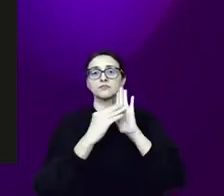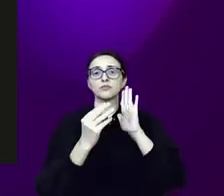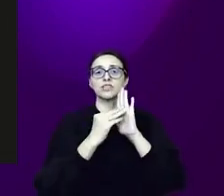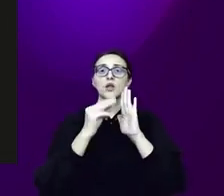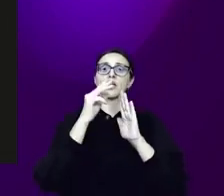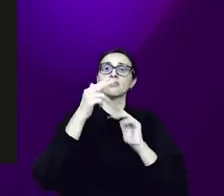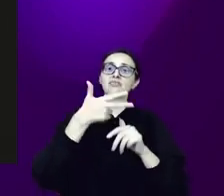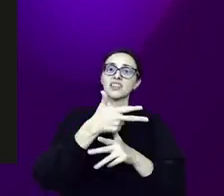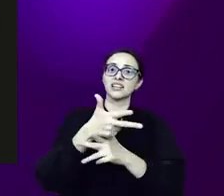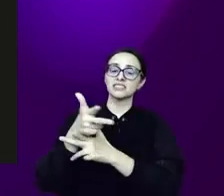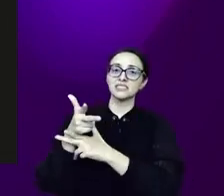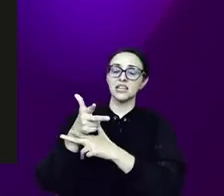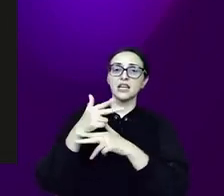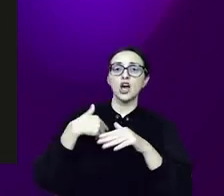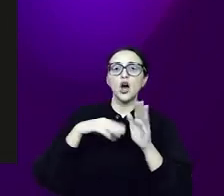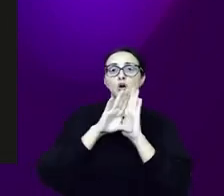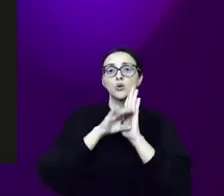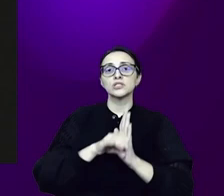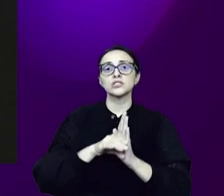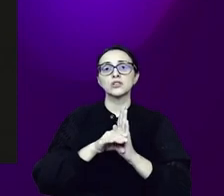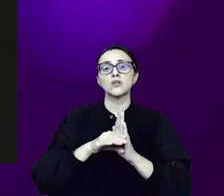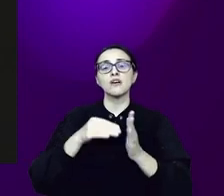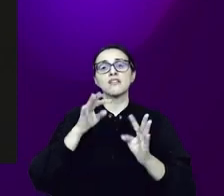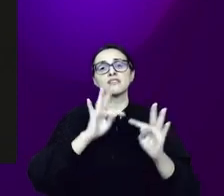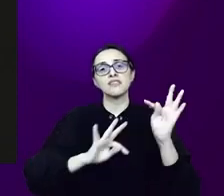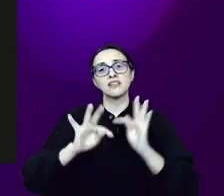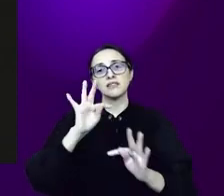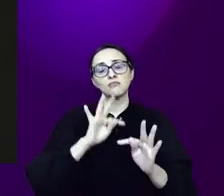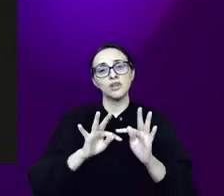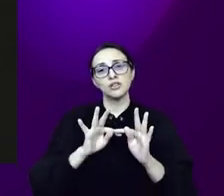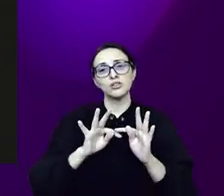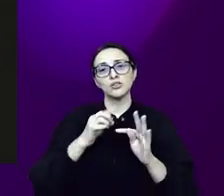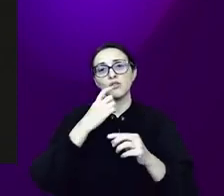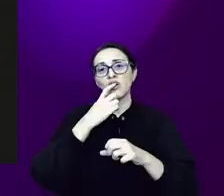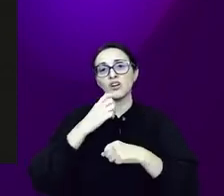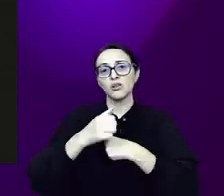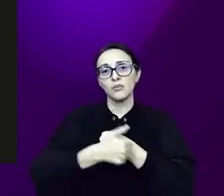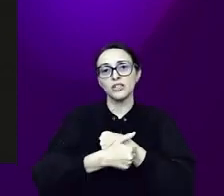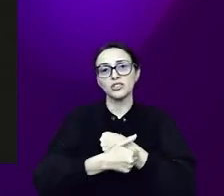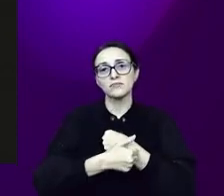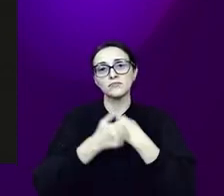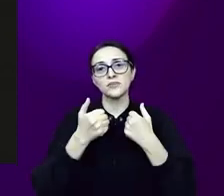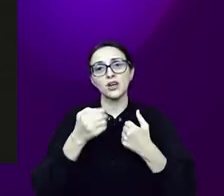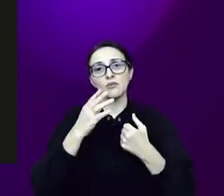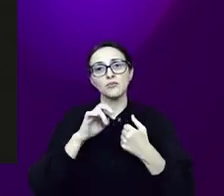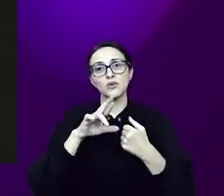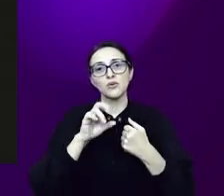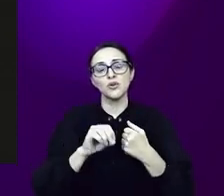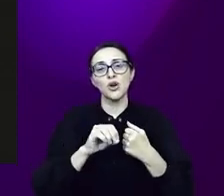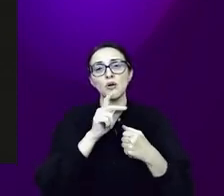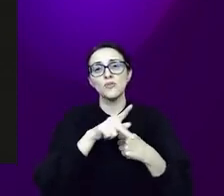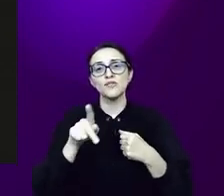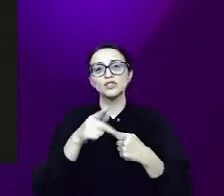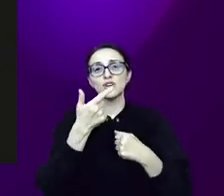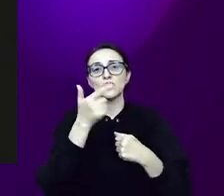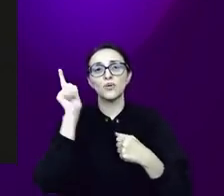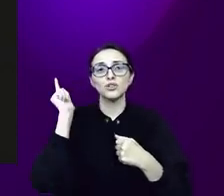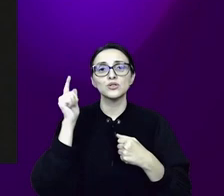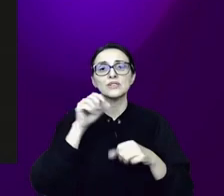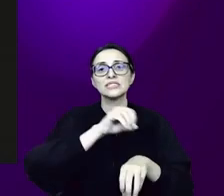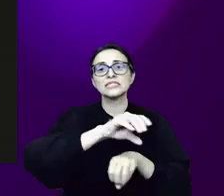3D, mas o conceito de tratamento ortopédico para artroplastia está baseado nisso daí. Bruno, professor Walsh ensina a fazer o quê num caso